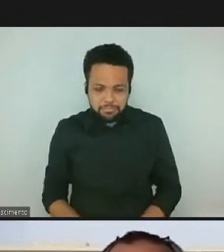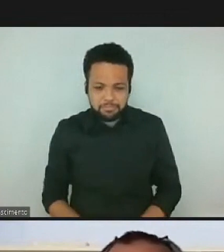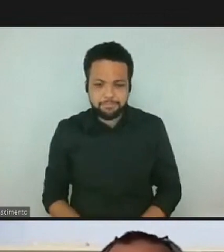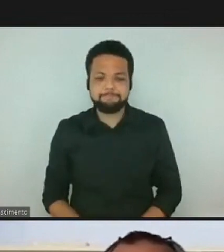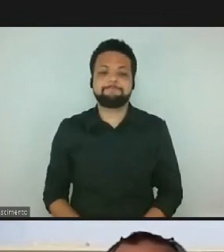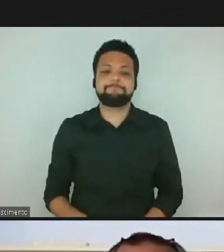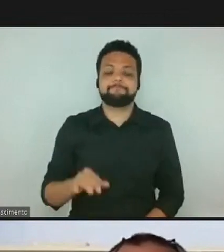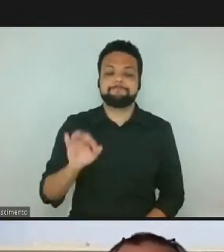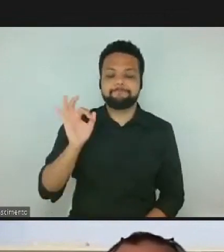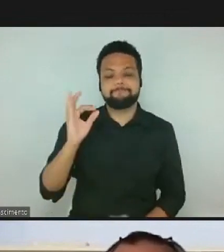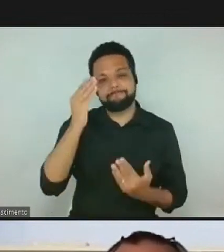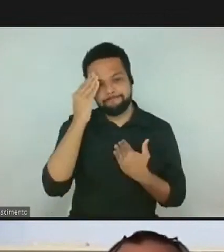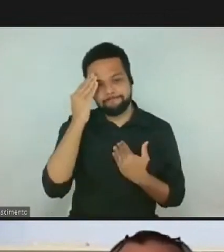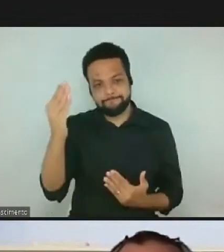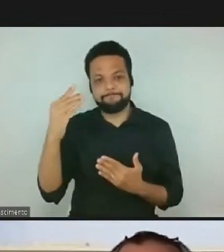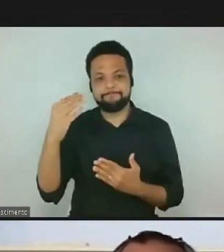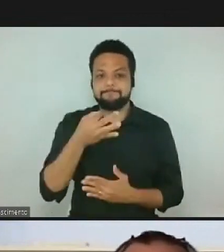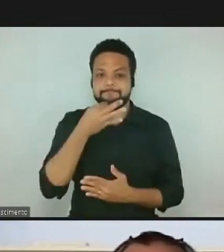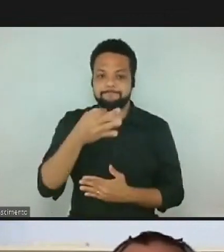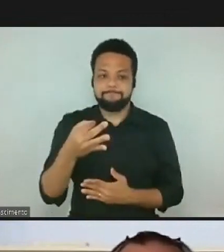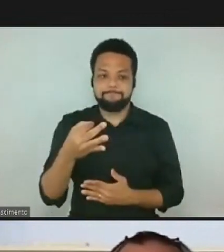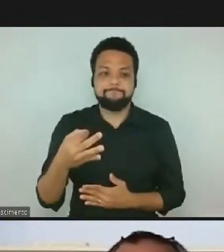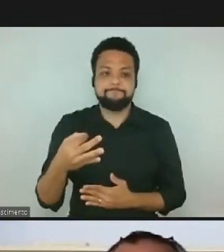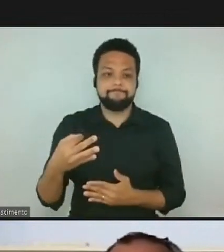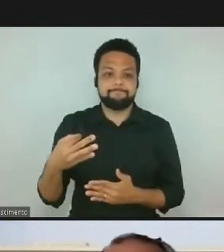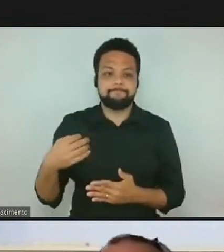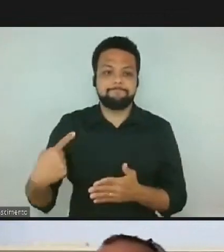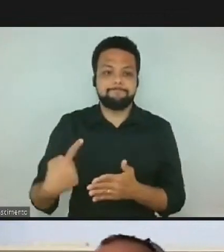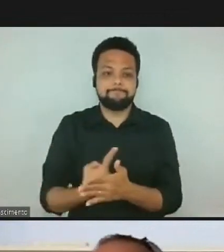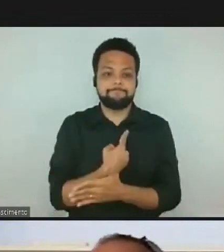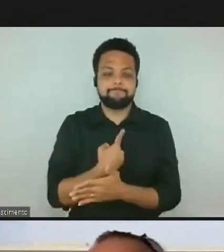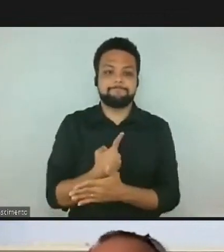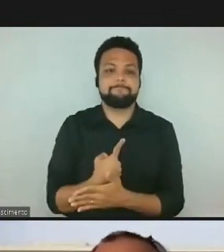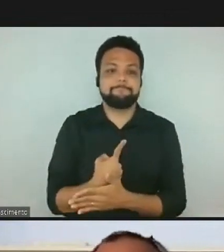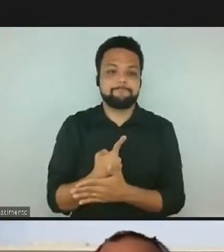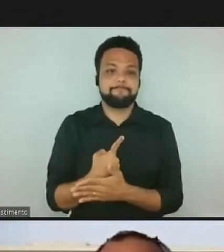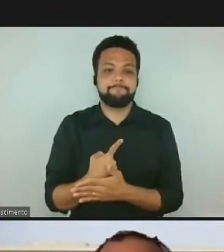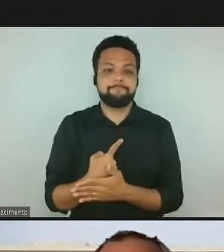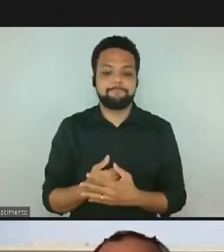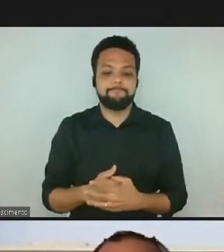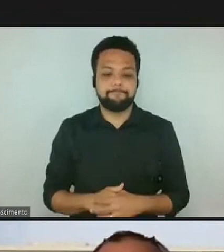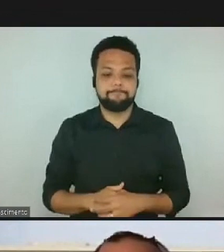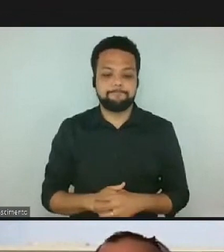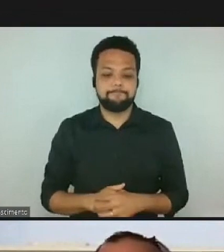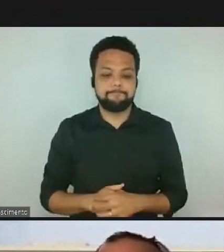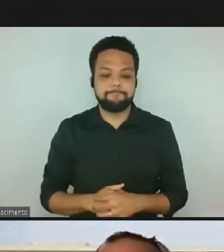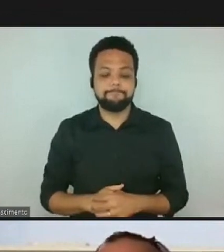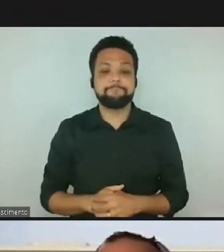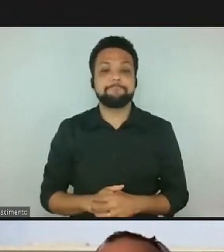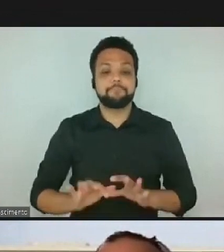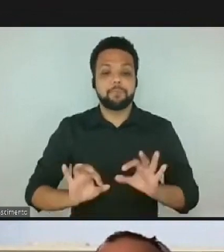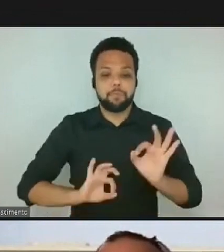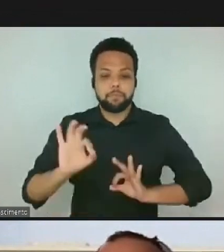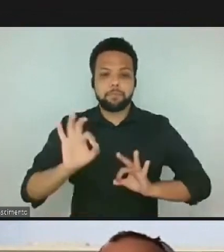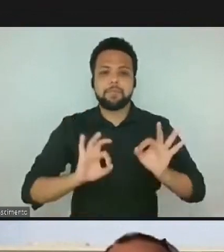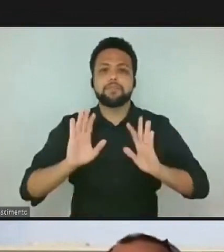Exatamente. Obrigado pelo comentário, pela questão, Carmen. O projeto já